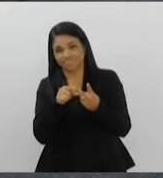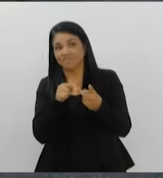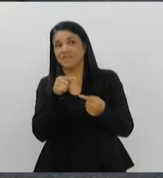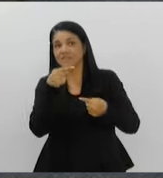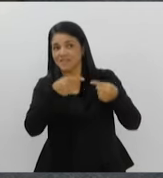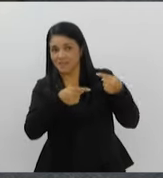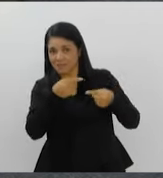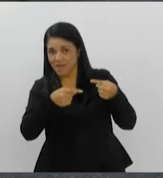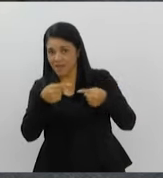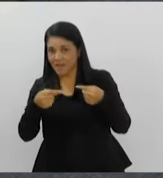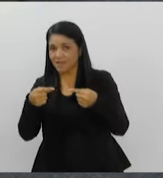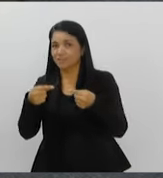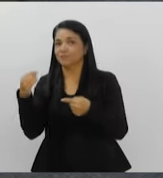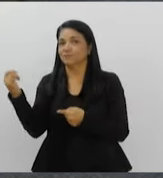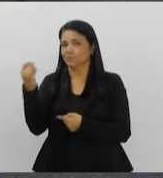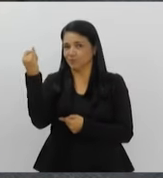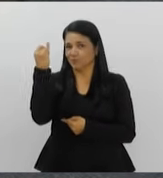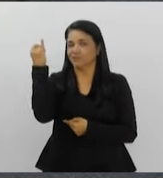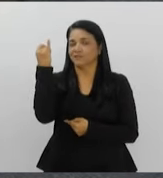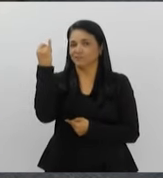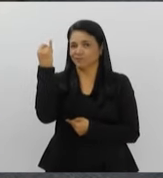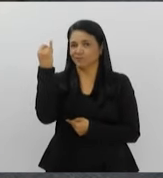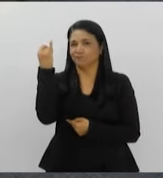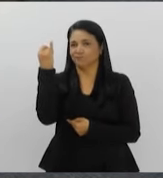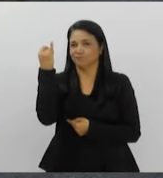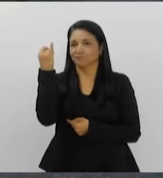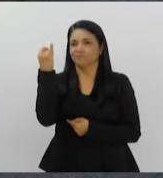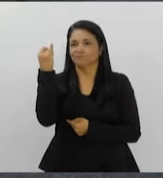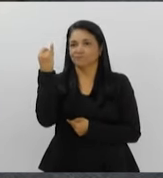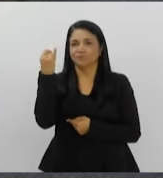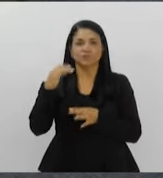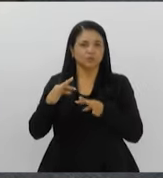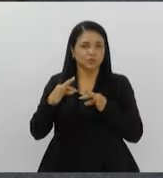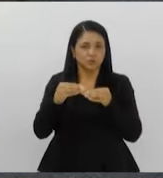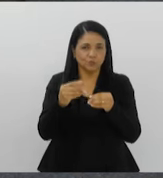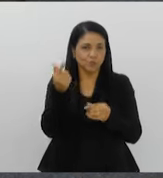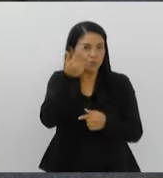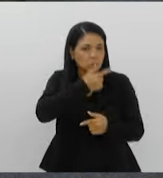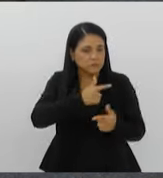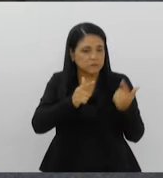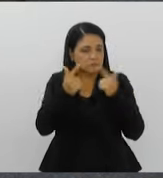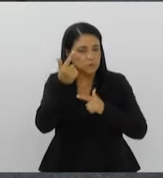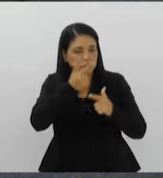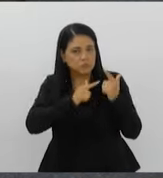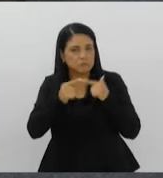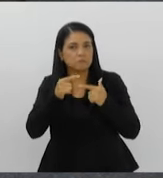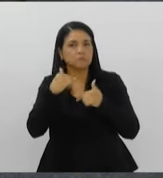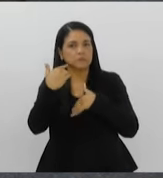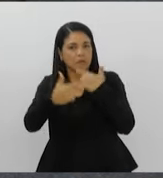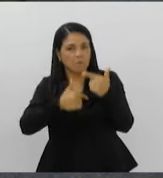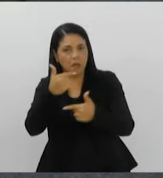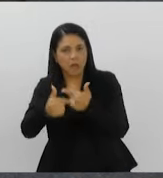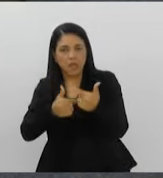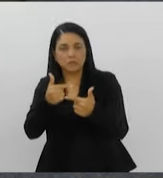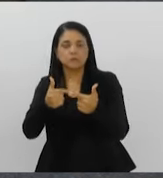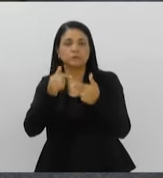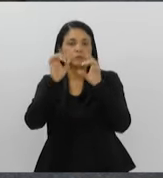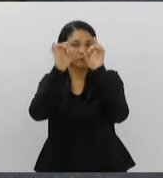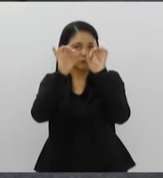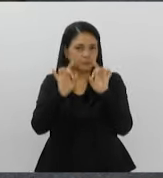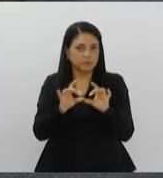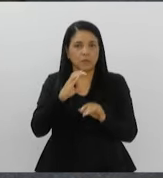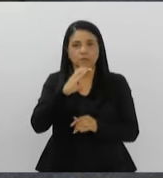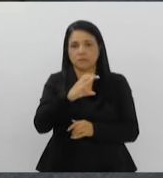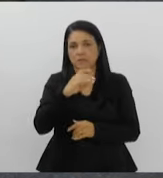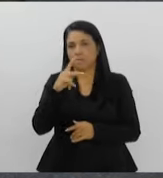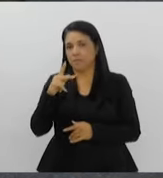debate que é importante que a gente traga diante de tudo que nós conseguimos construir aqui, em especial nas